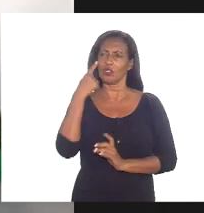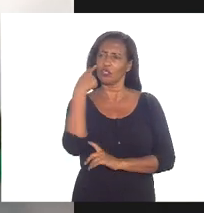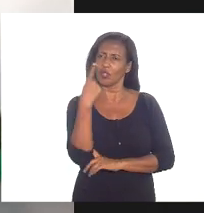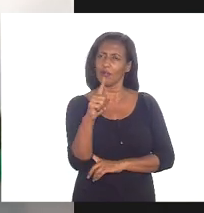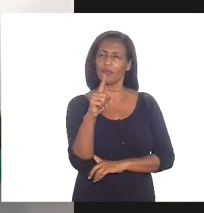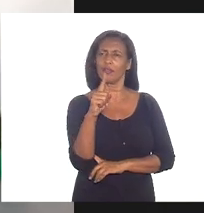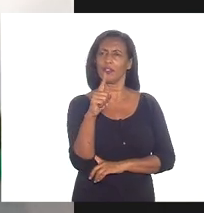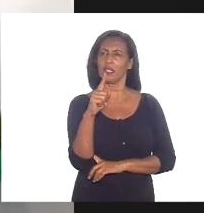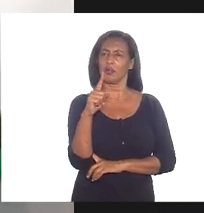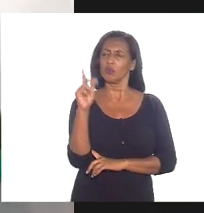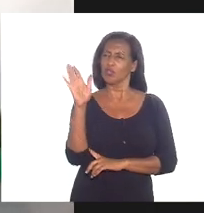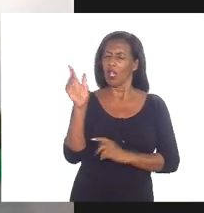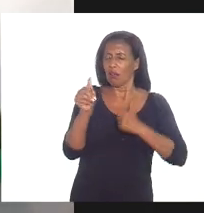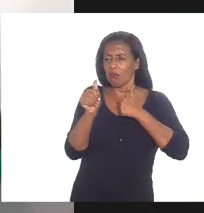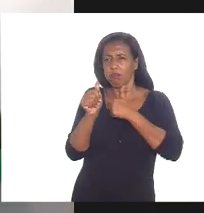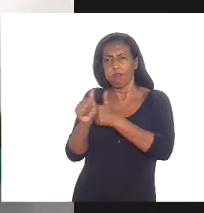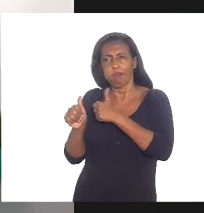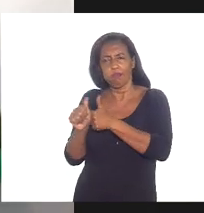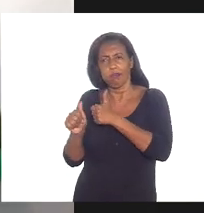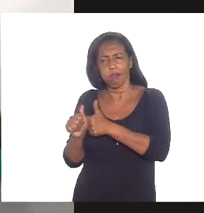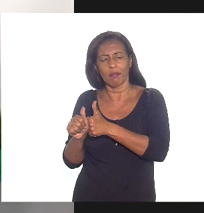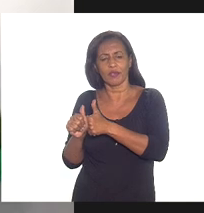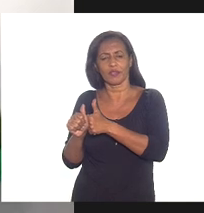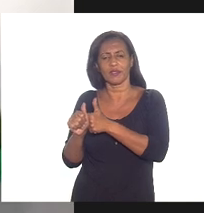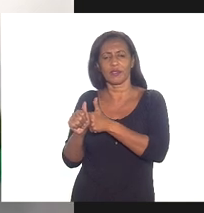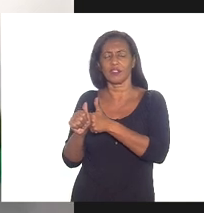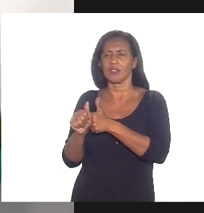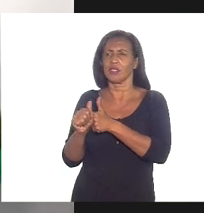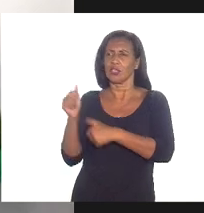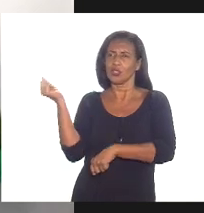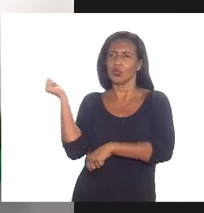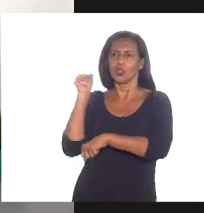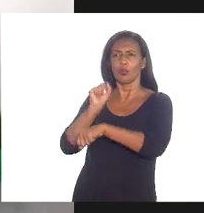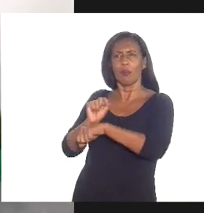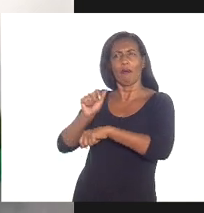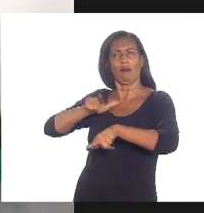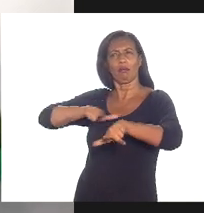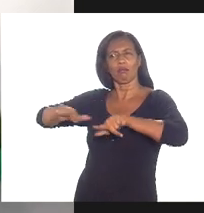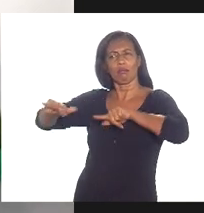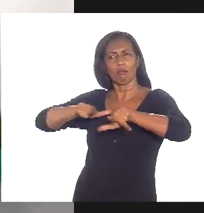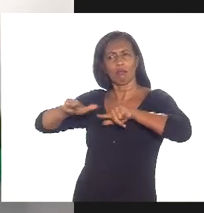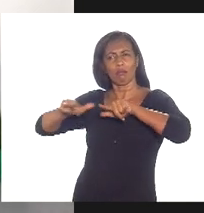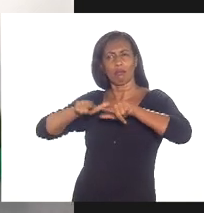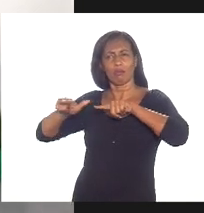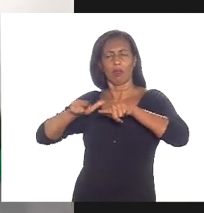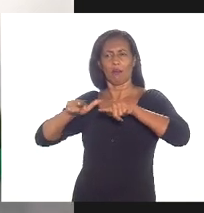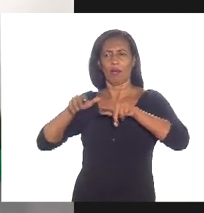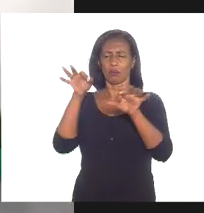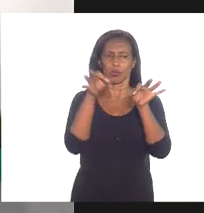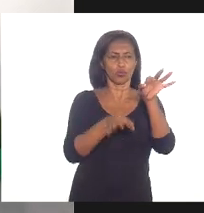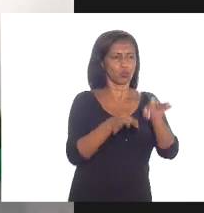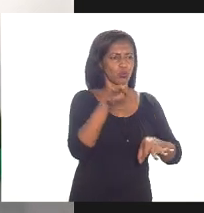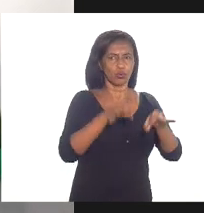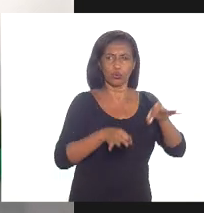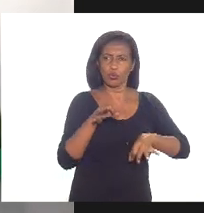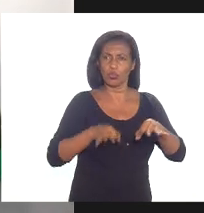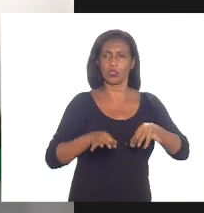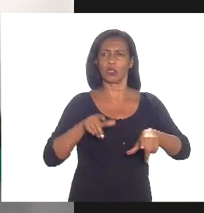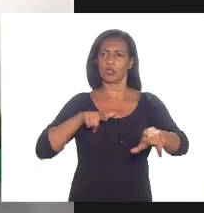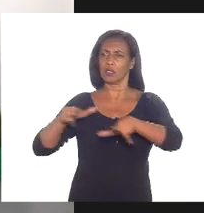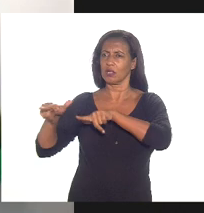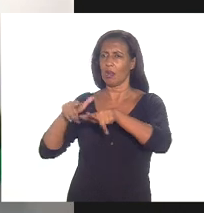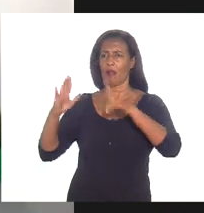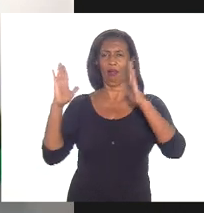gente tentativas de inviabilizar trabalho do sistema de justiça, trabalhos das